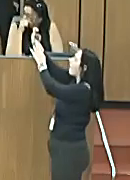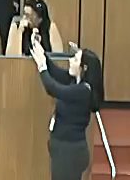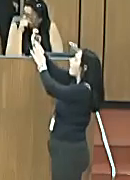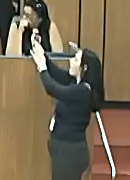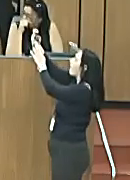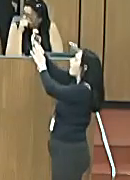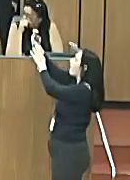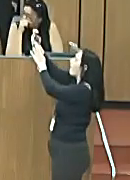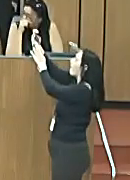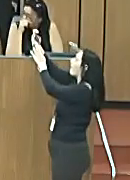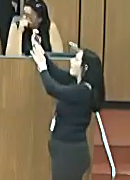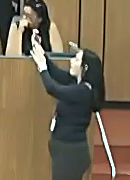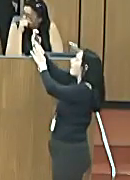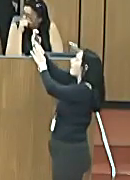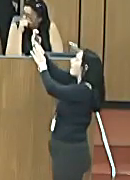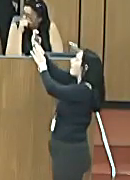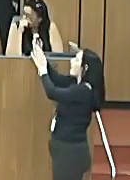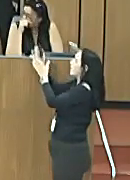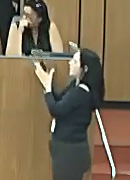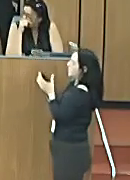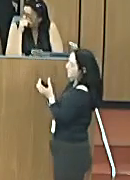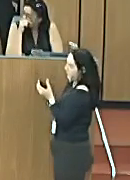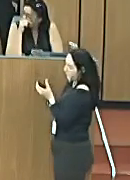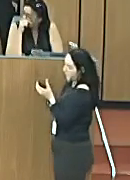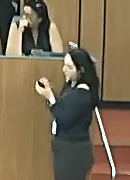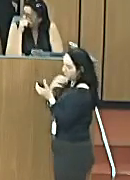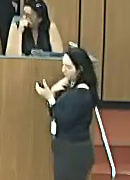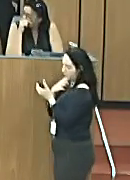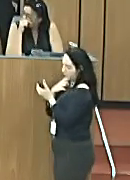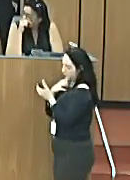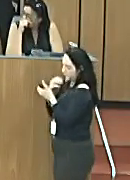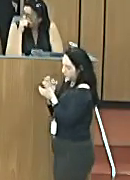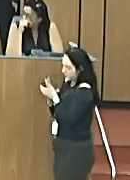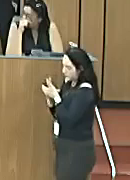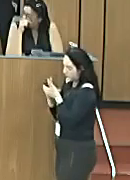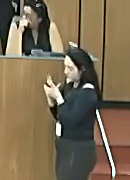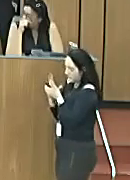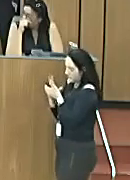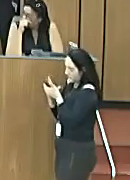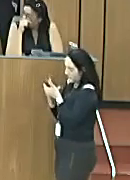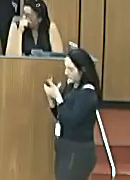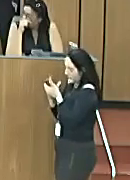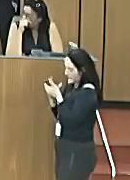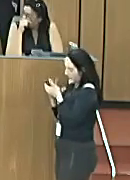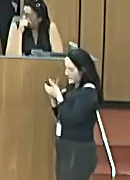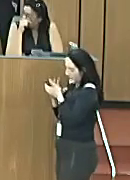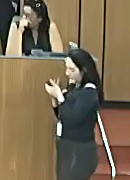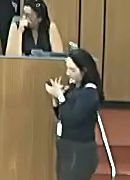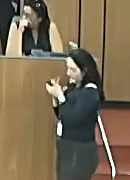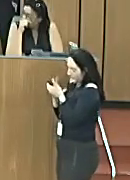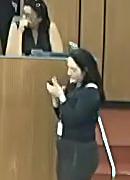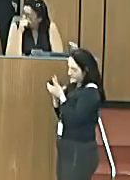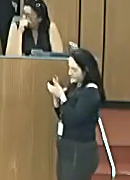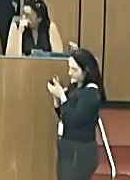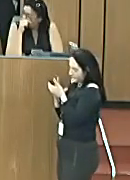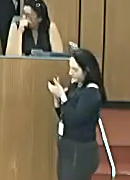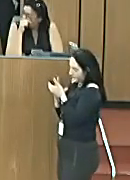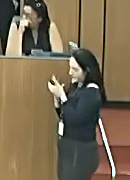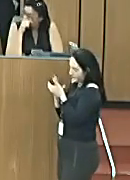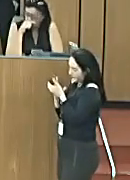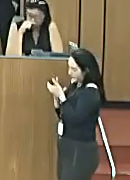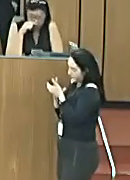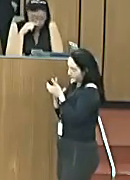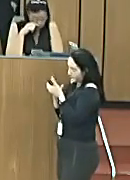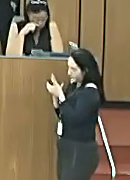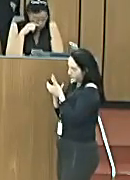soltar de parabéns falei também com gustavo borges está de parabéns se vocês querem deixar um legado deixem para essa categoria